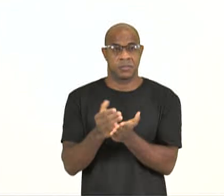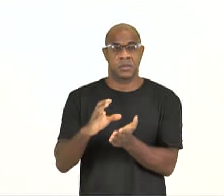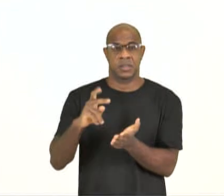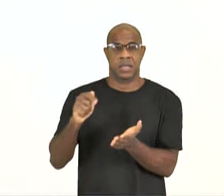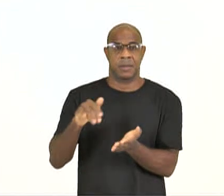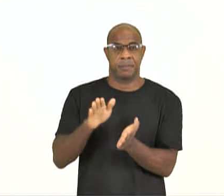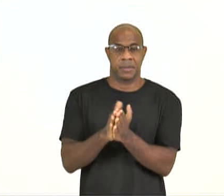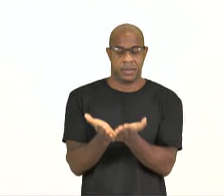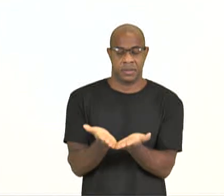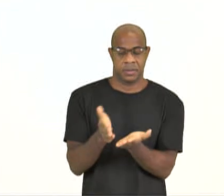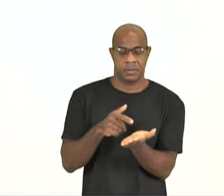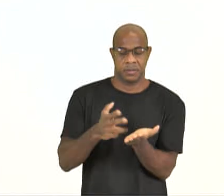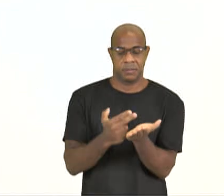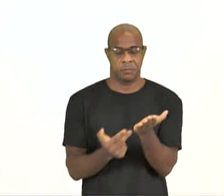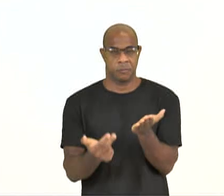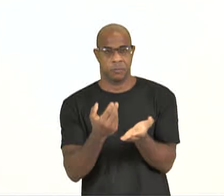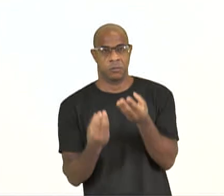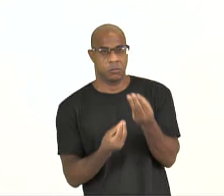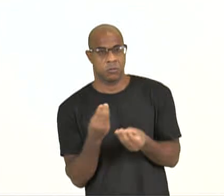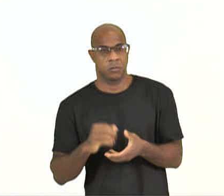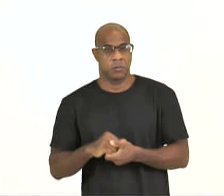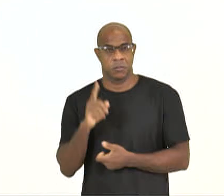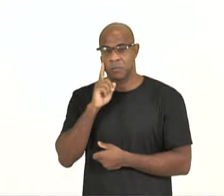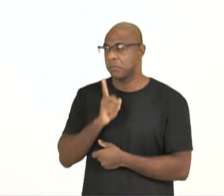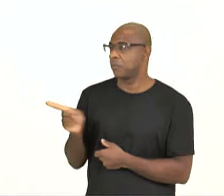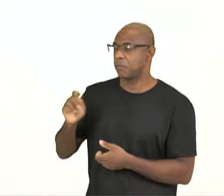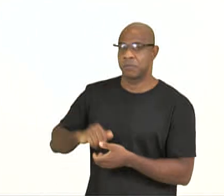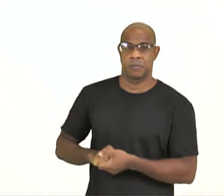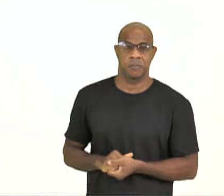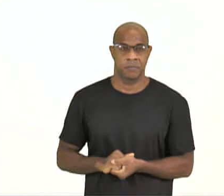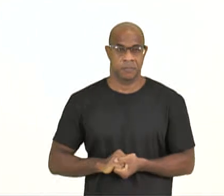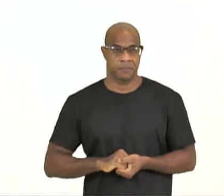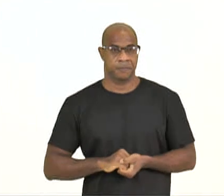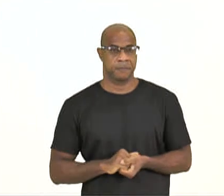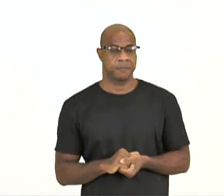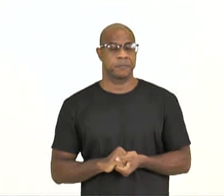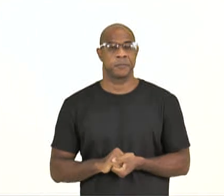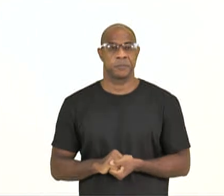Vasari, que é pintor, tá aqui, pintor e arquiteto